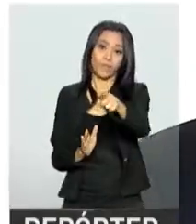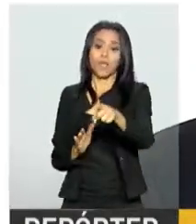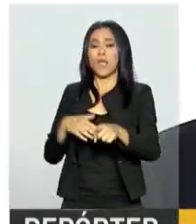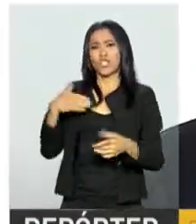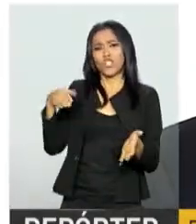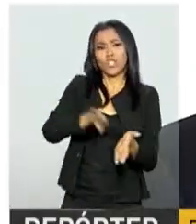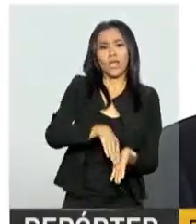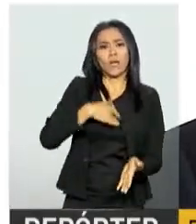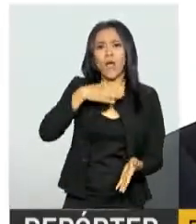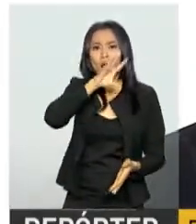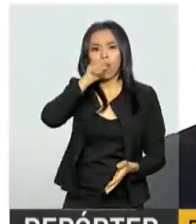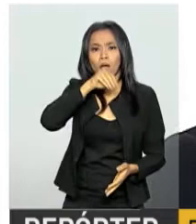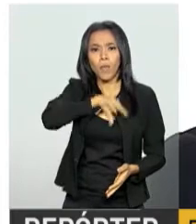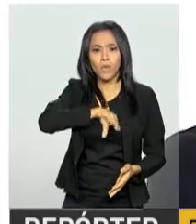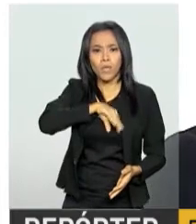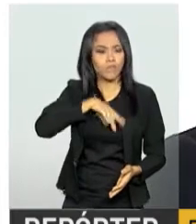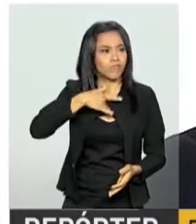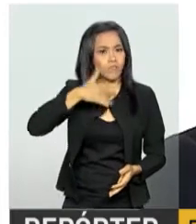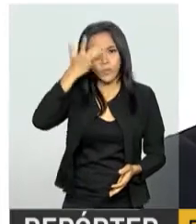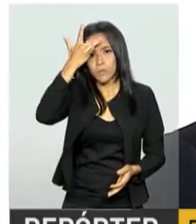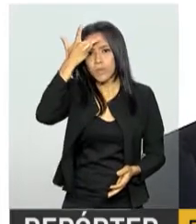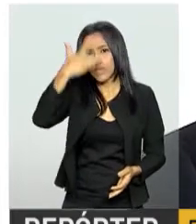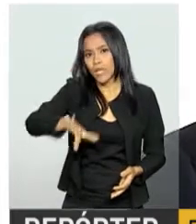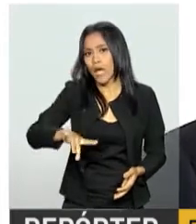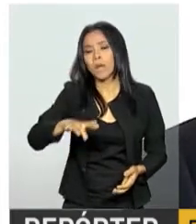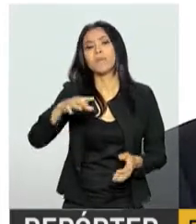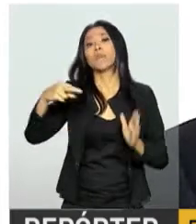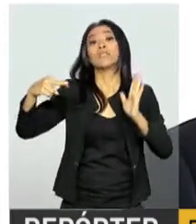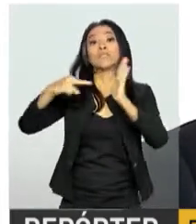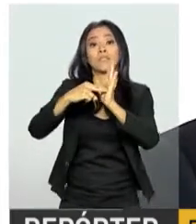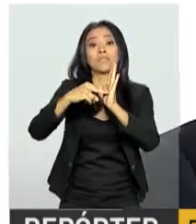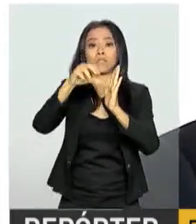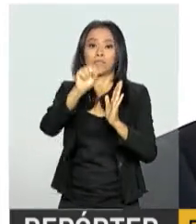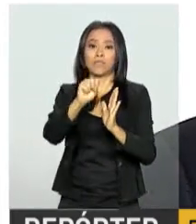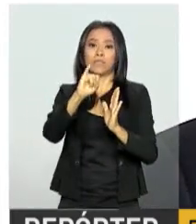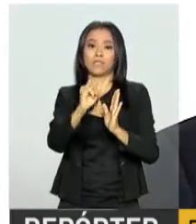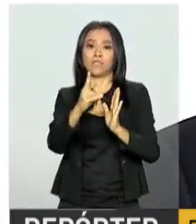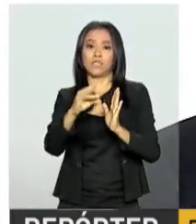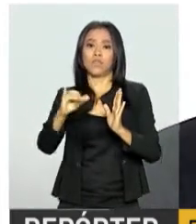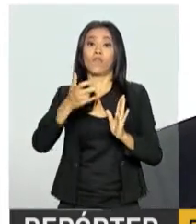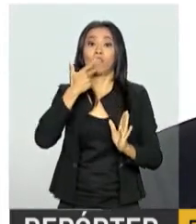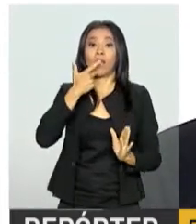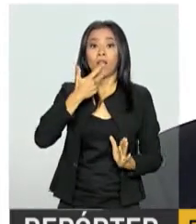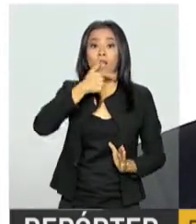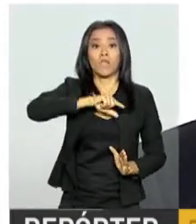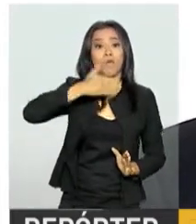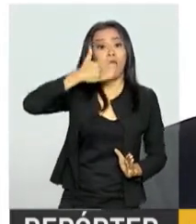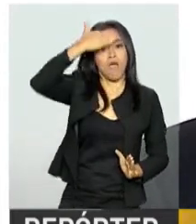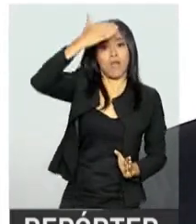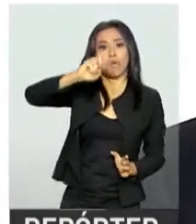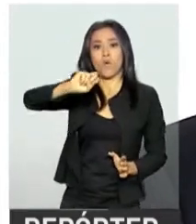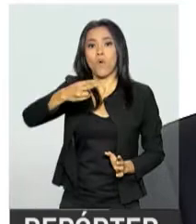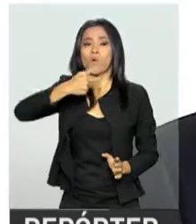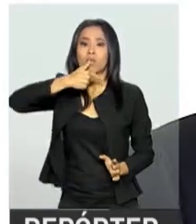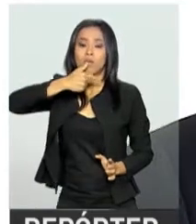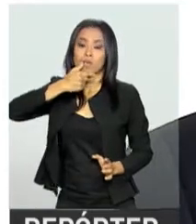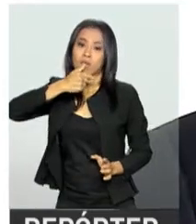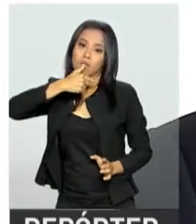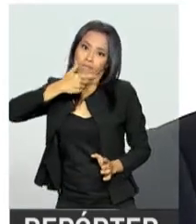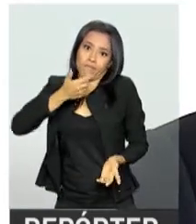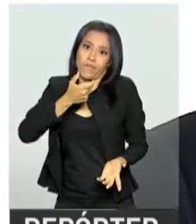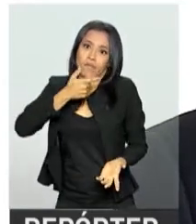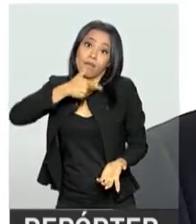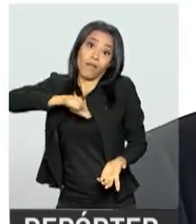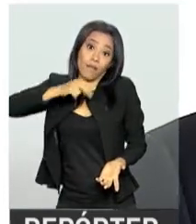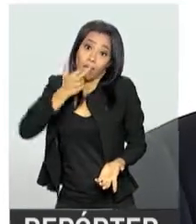falam português então temos exemplo dos sírios que aqui chegam eles falam árabe às vezes em inglês nem sempre nossos servidores